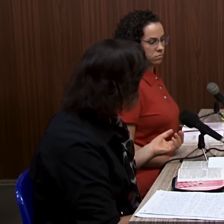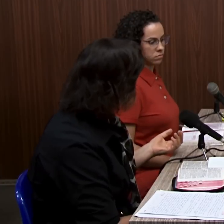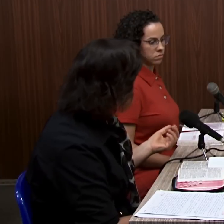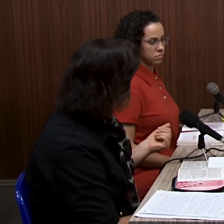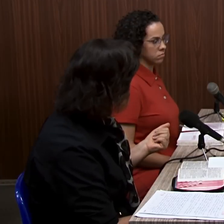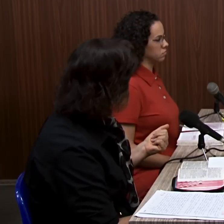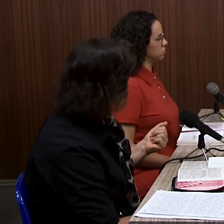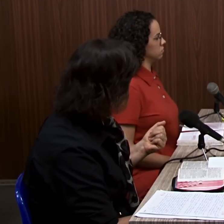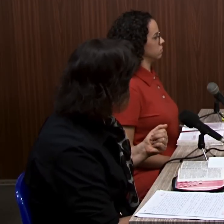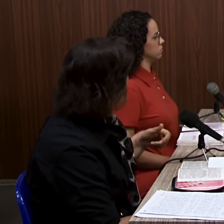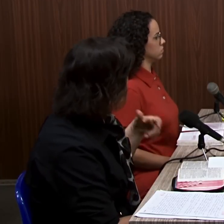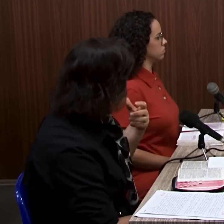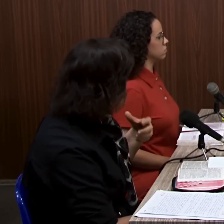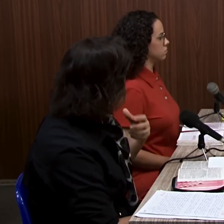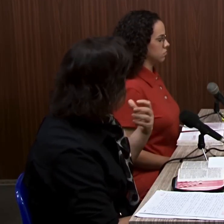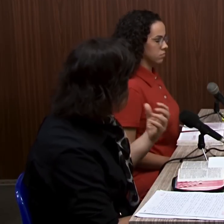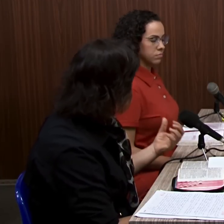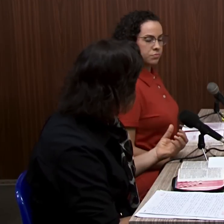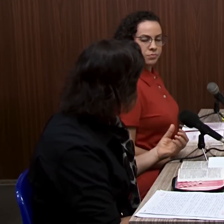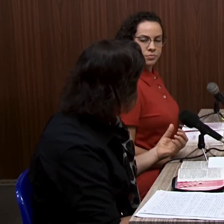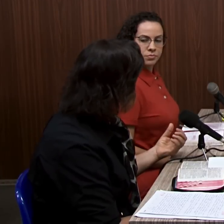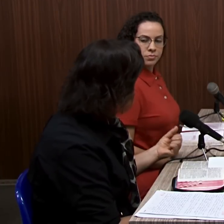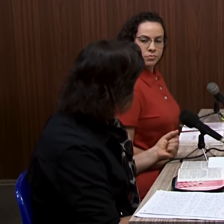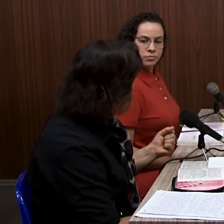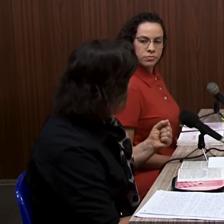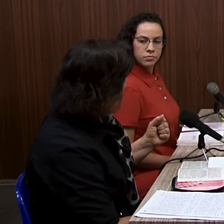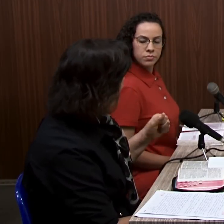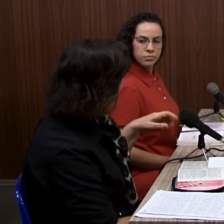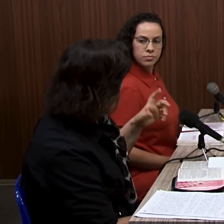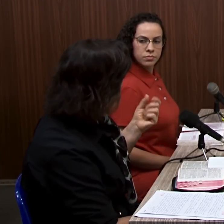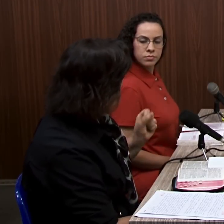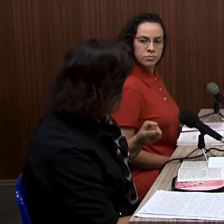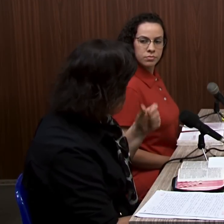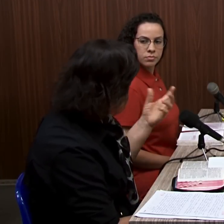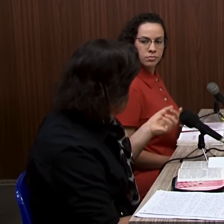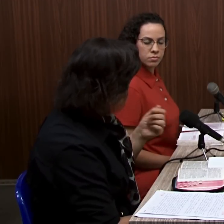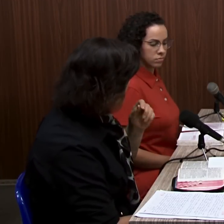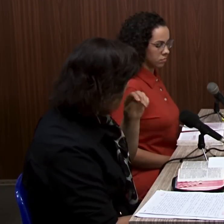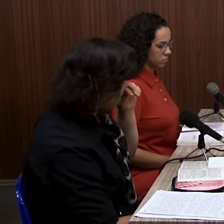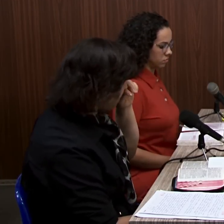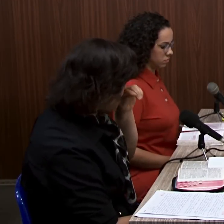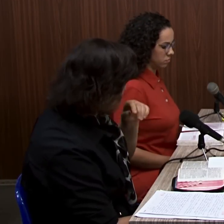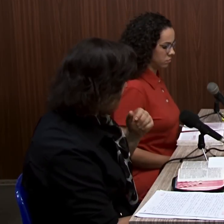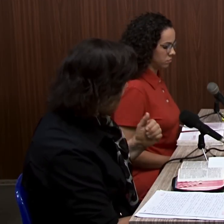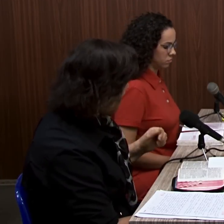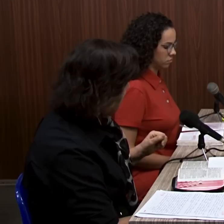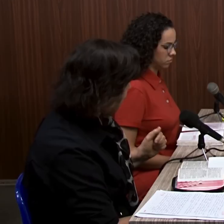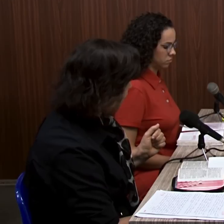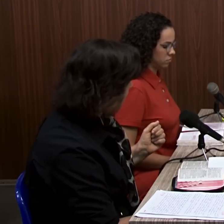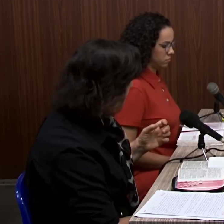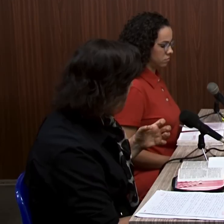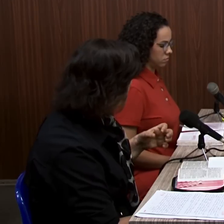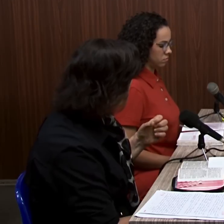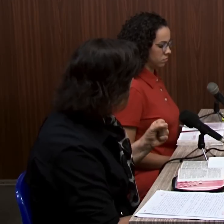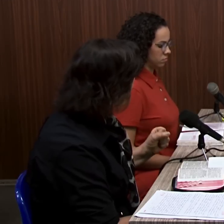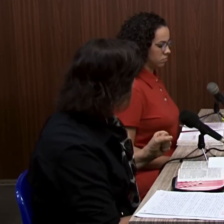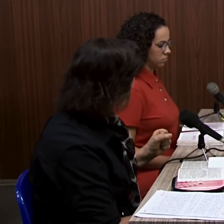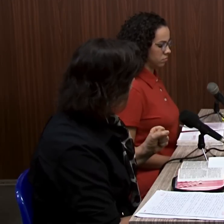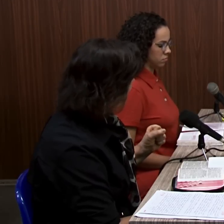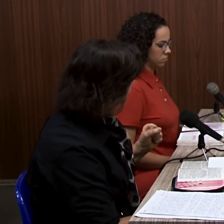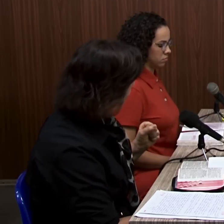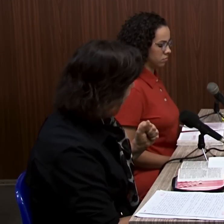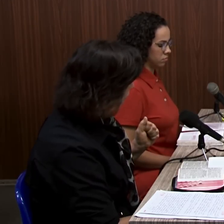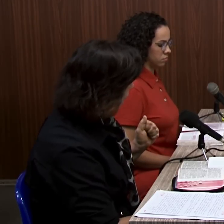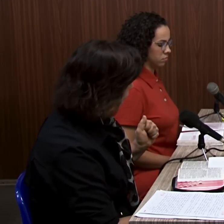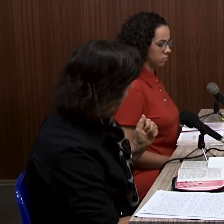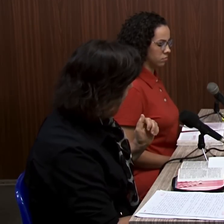Espírito fala. E tem comunhão, né? E tem a comunhão, né? E aí, falando em comunhão, também, pastor, uma coisa